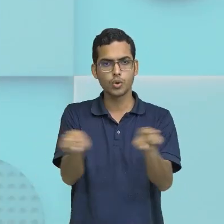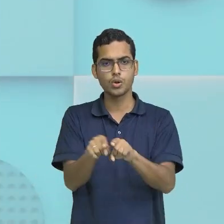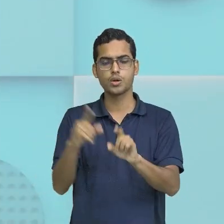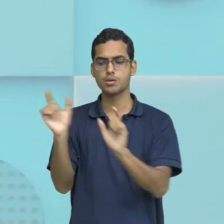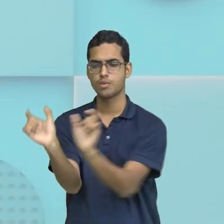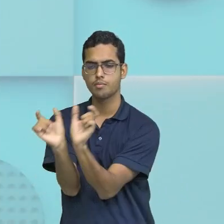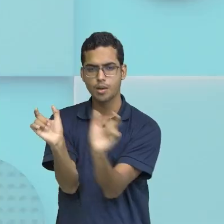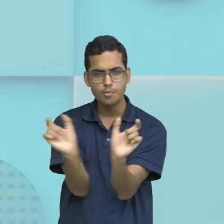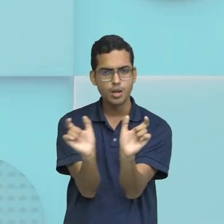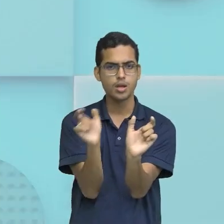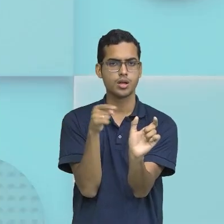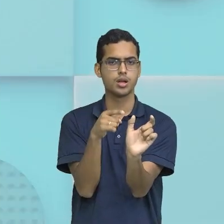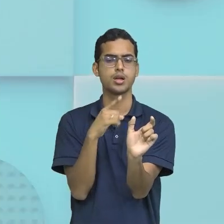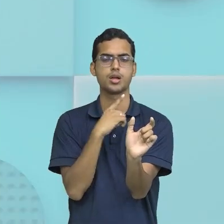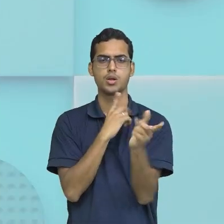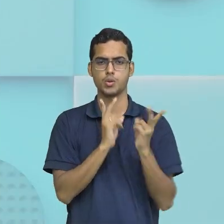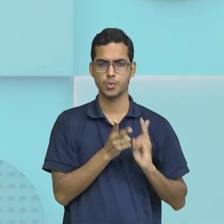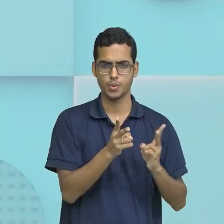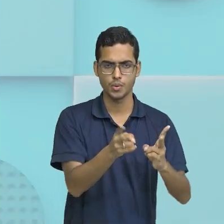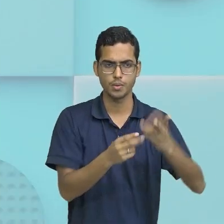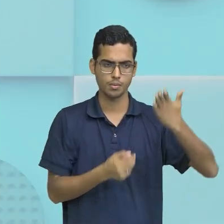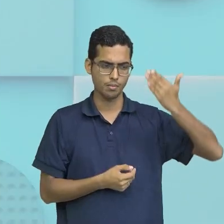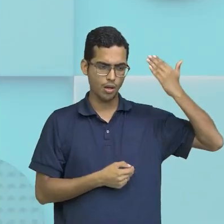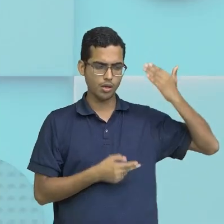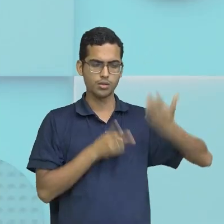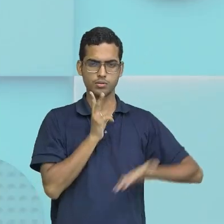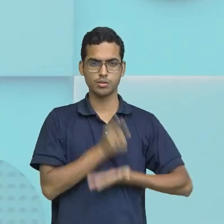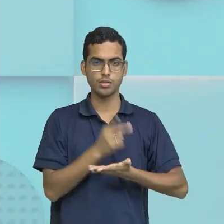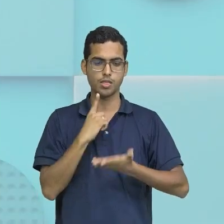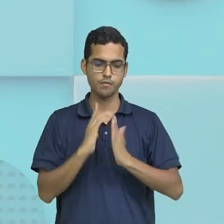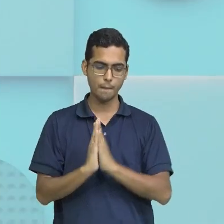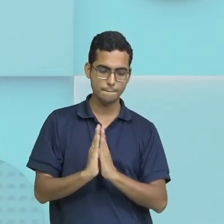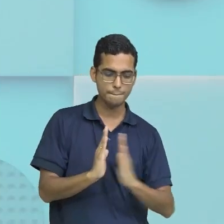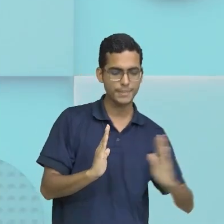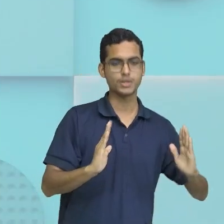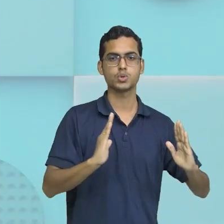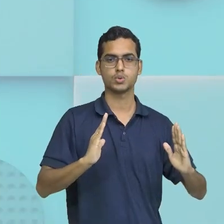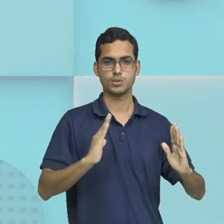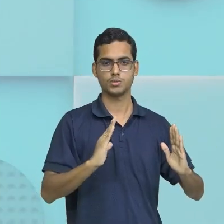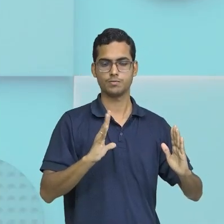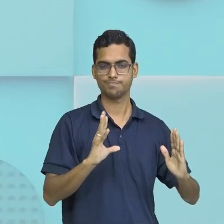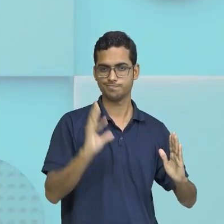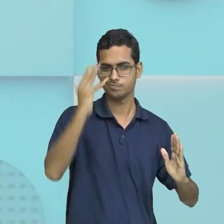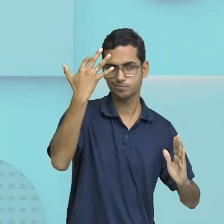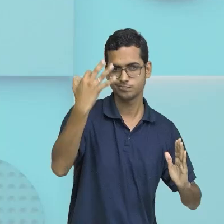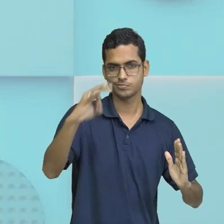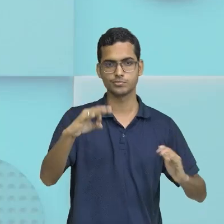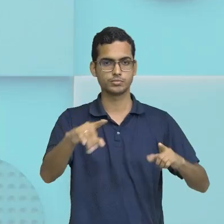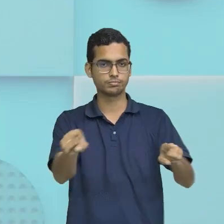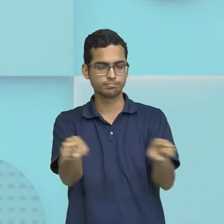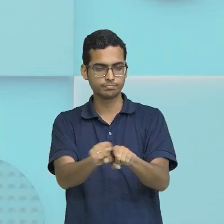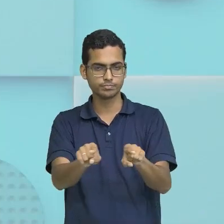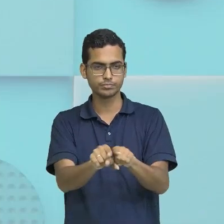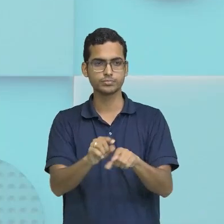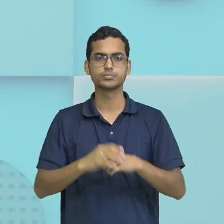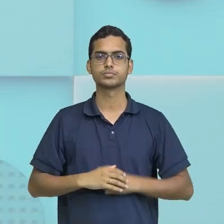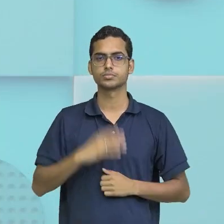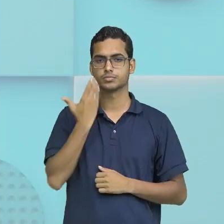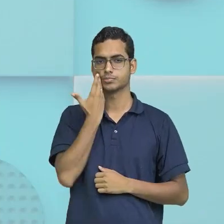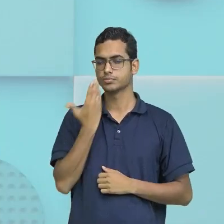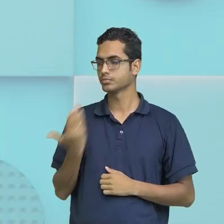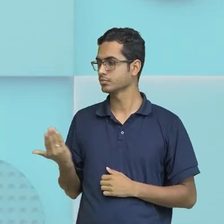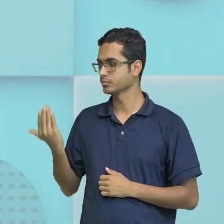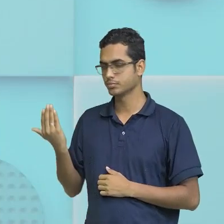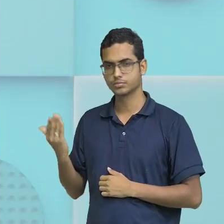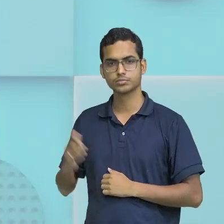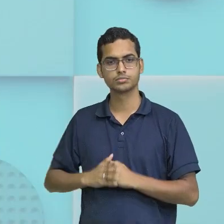ação perdurou por algum tempo, lá no passado, tá certo? Ele vai ter sempre essa estrutura, sujeito, verbo to be no passado, mais